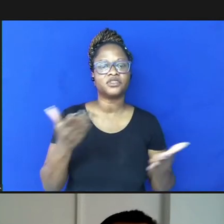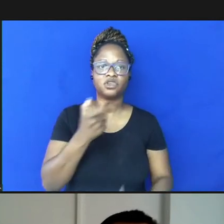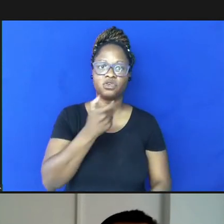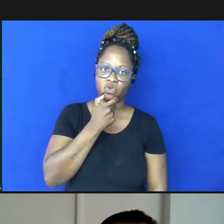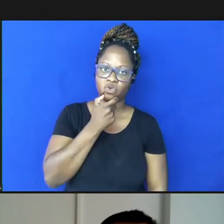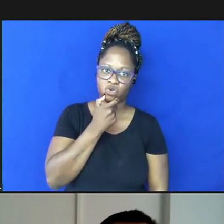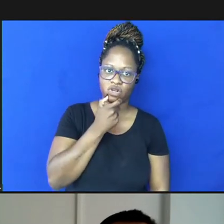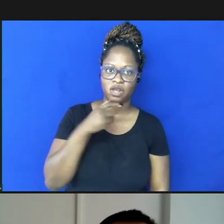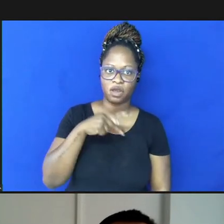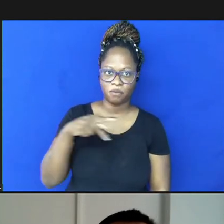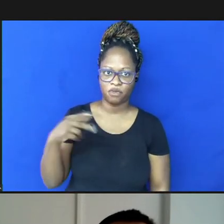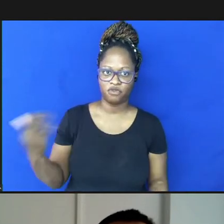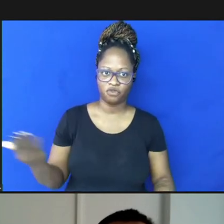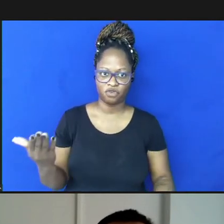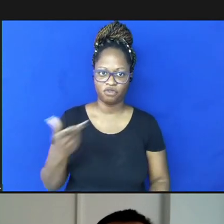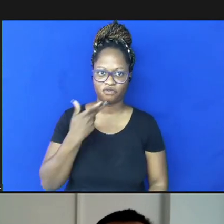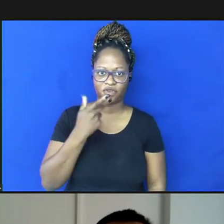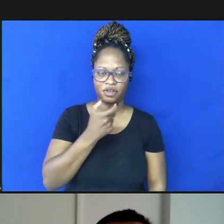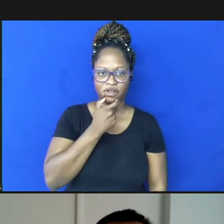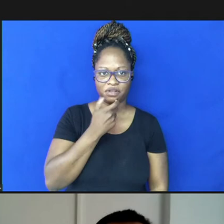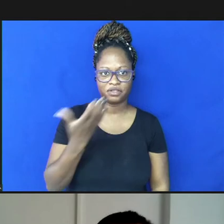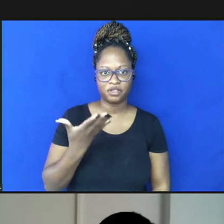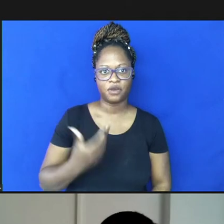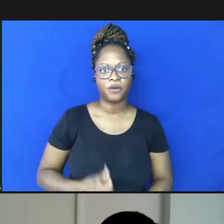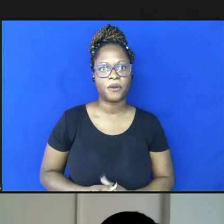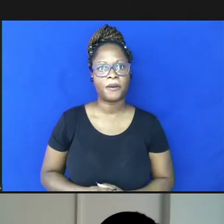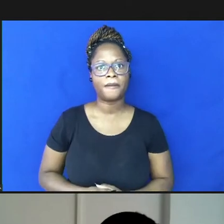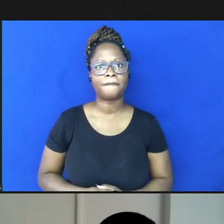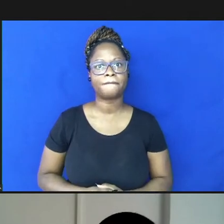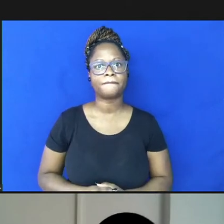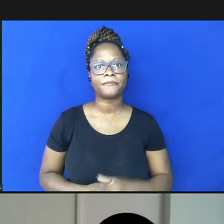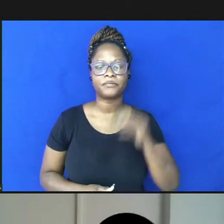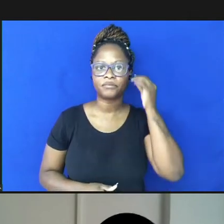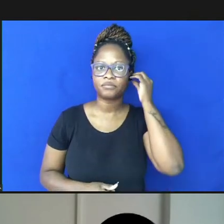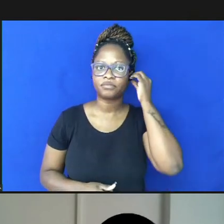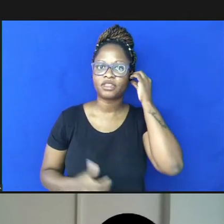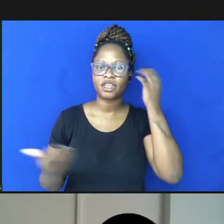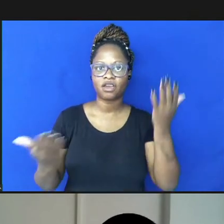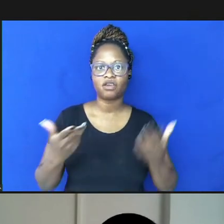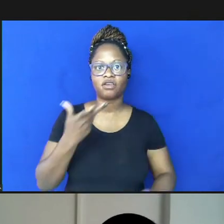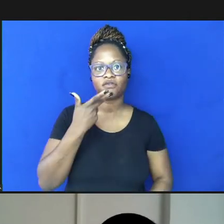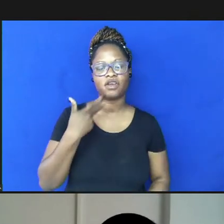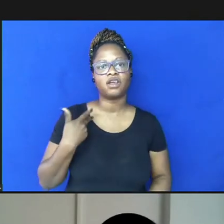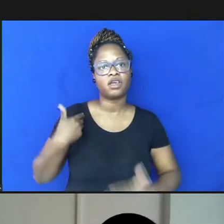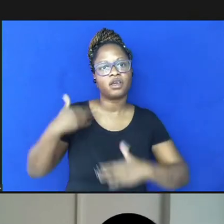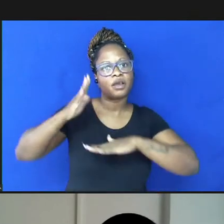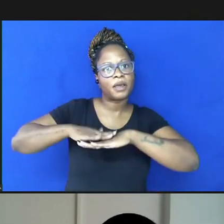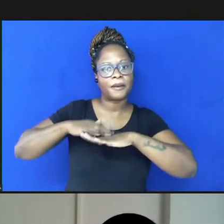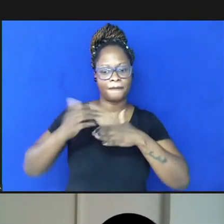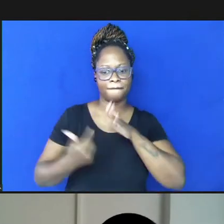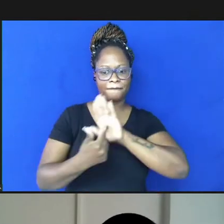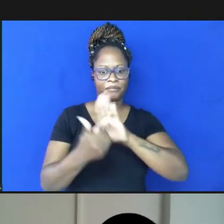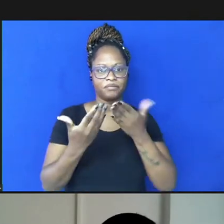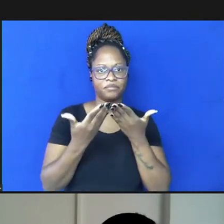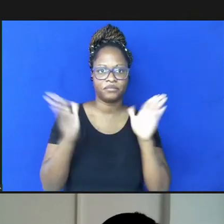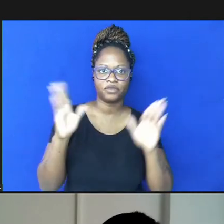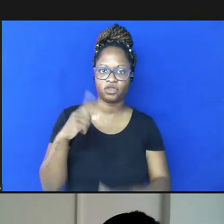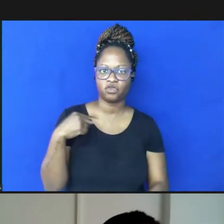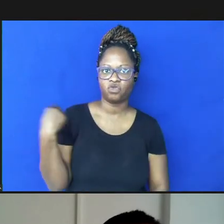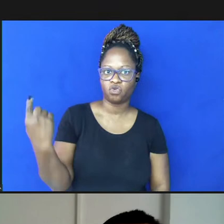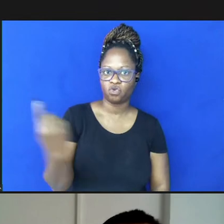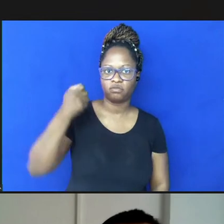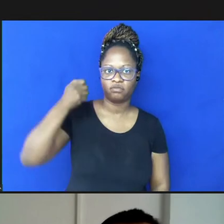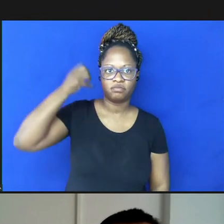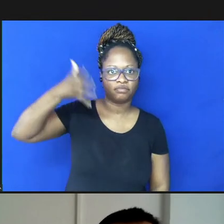will ask for permission to speak in English to introduce our international guest this morning. E vou fazer a apresentação do nosso palestrante